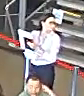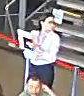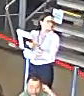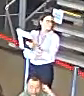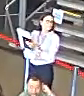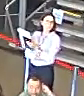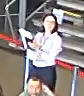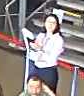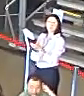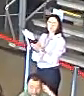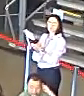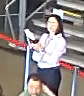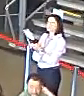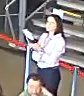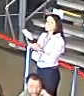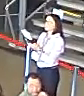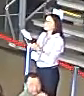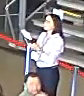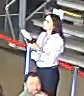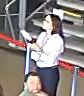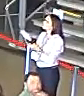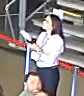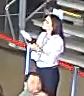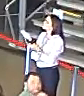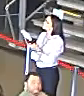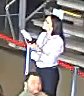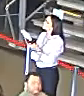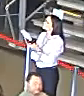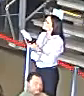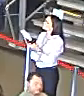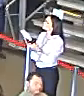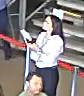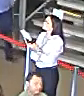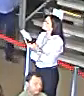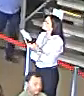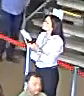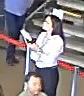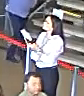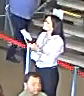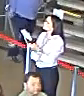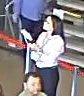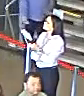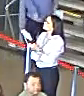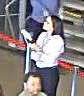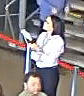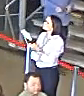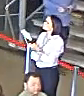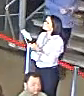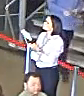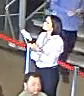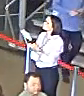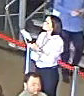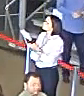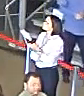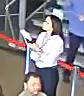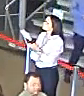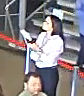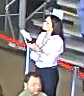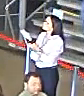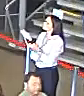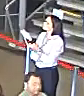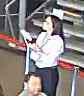ainda tem não é aqui T esito demais é sensibilidade tem nenhuma a isso aqui é diginidade isso aqui